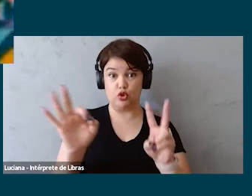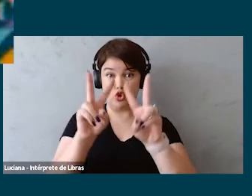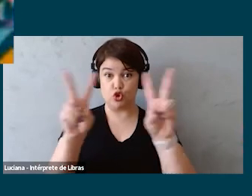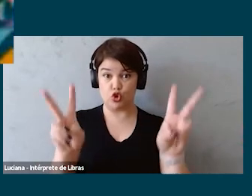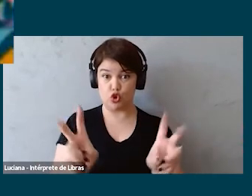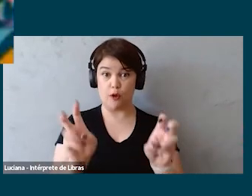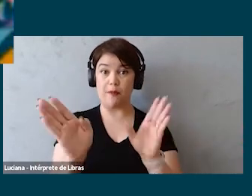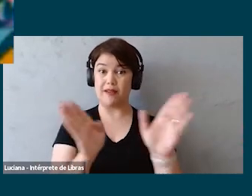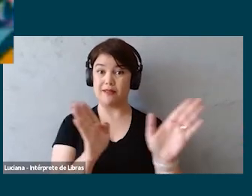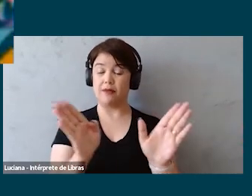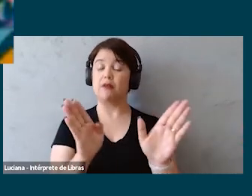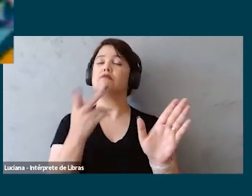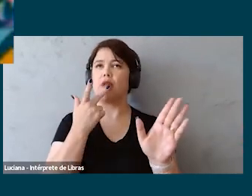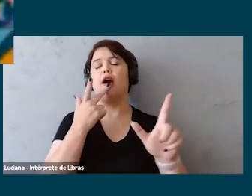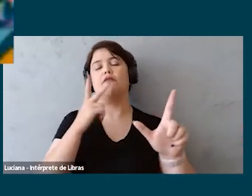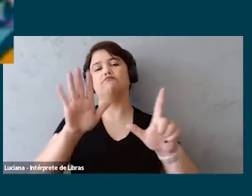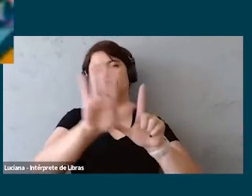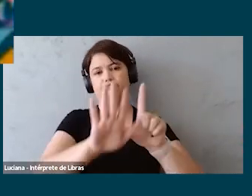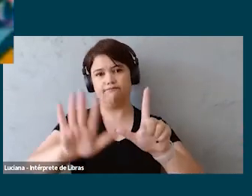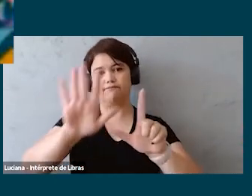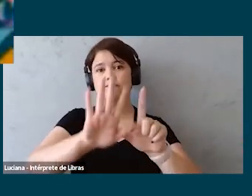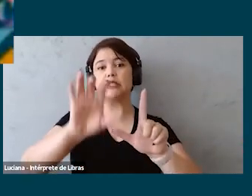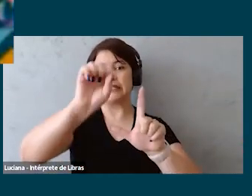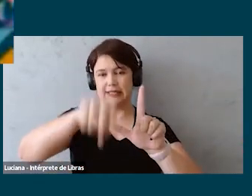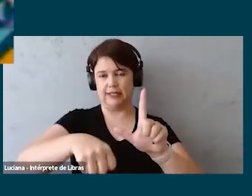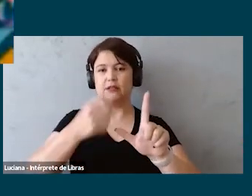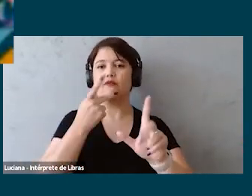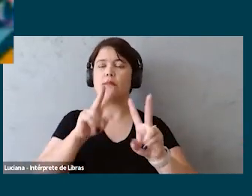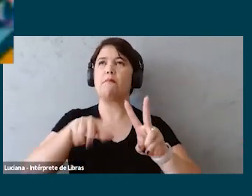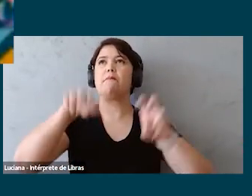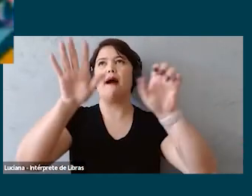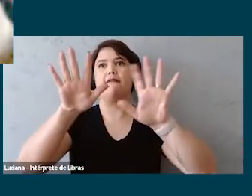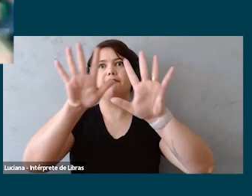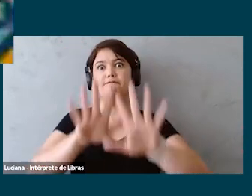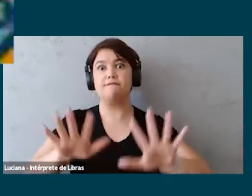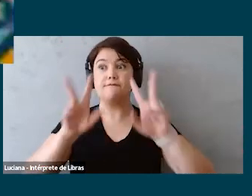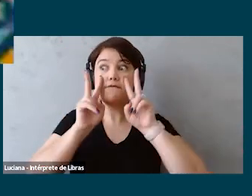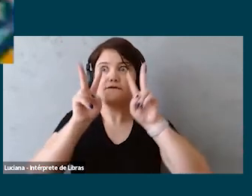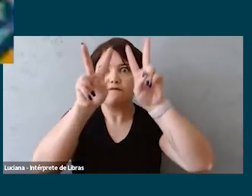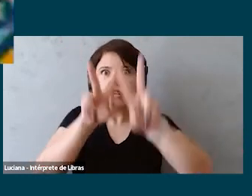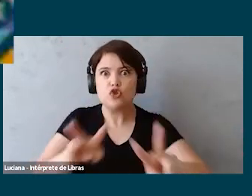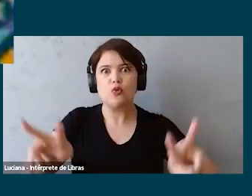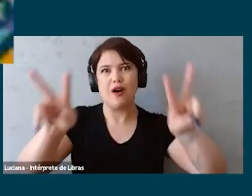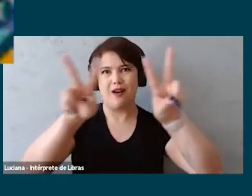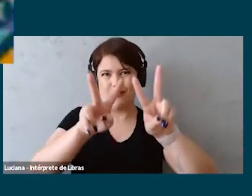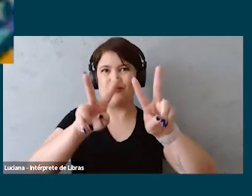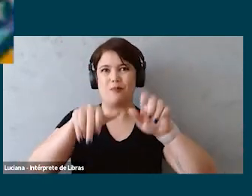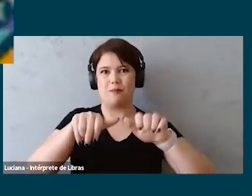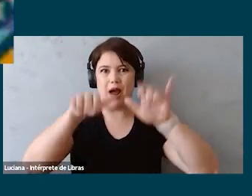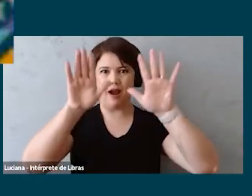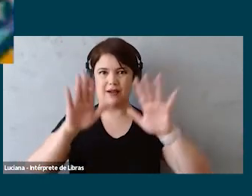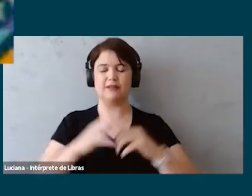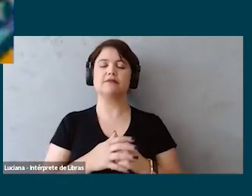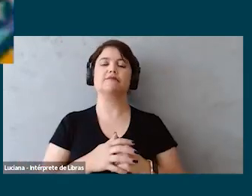90% das coisas de acessibilidade estão no front-end, sim. É muito mais visual, é muito mais